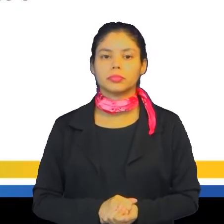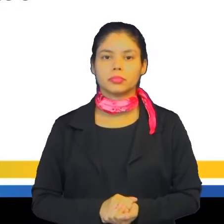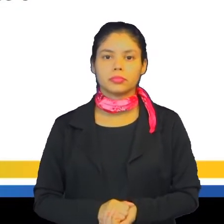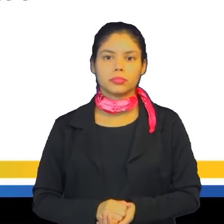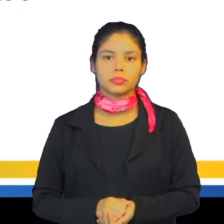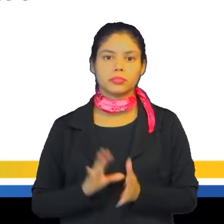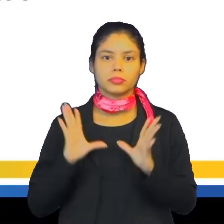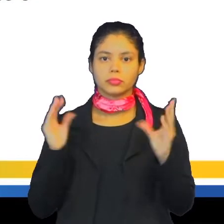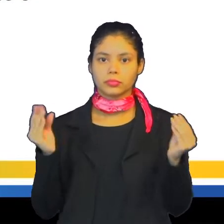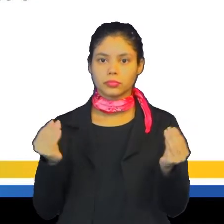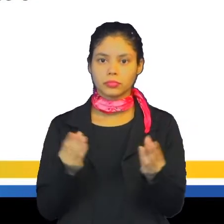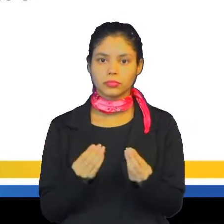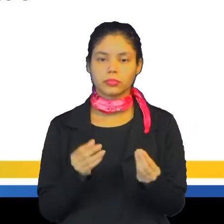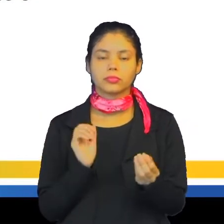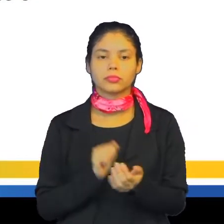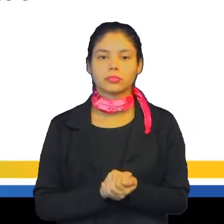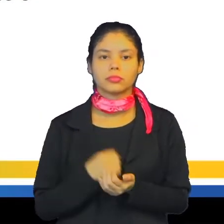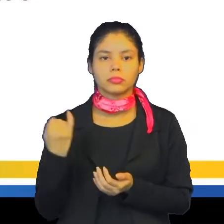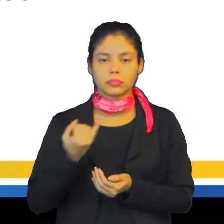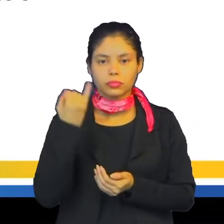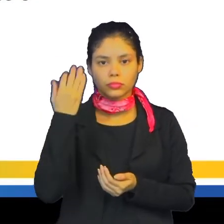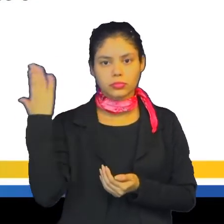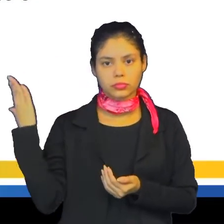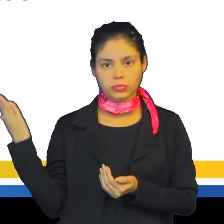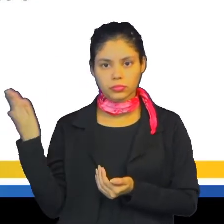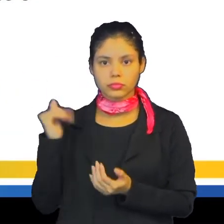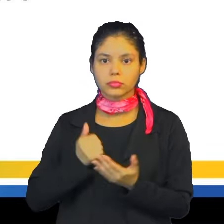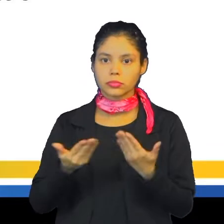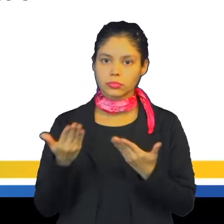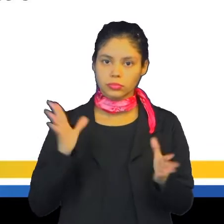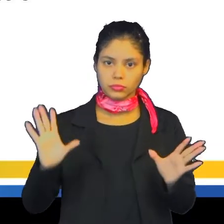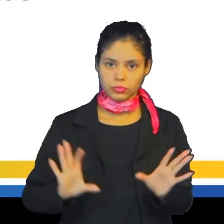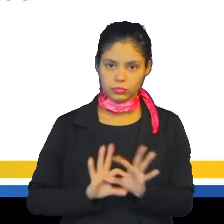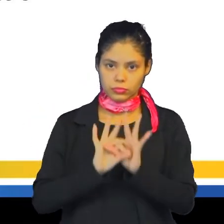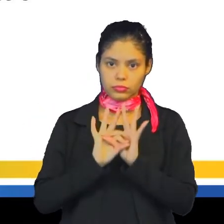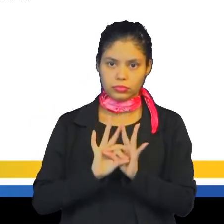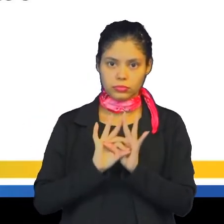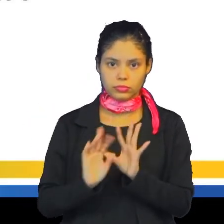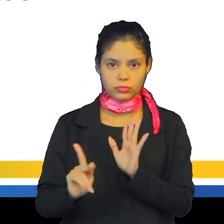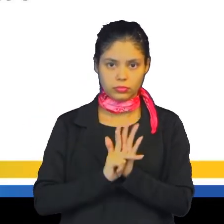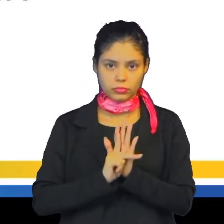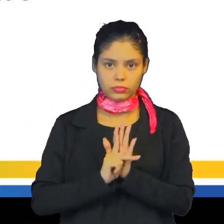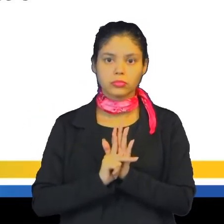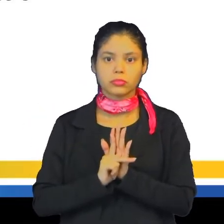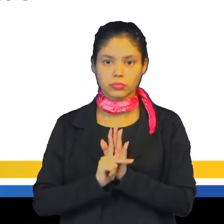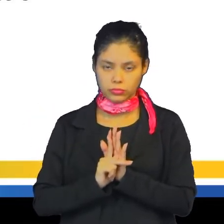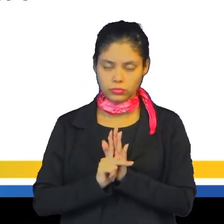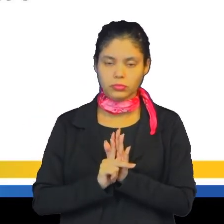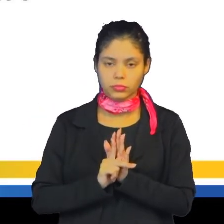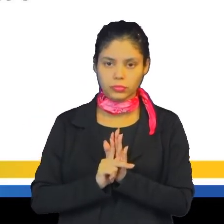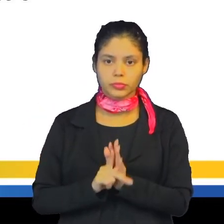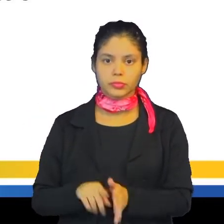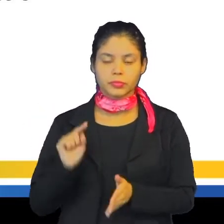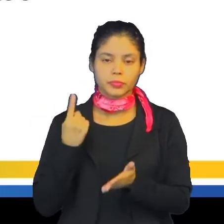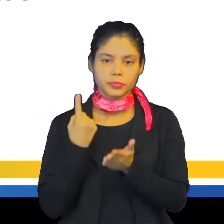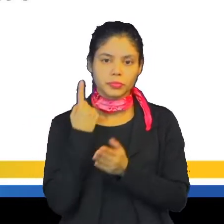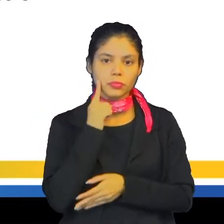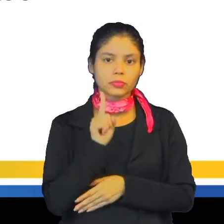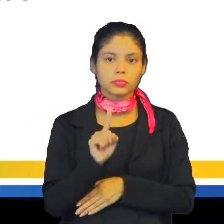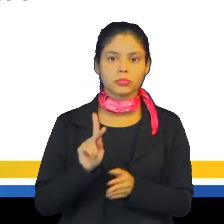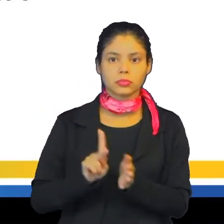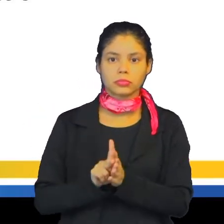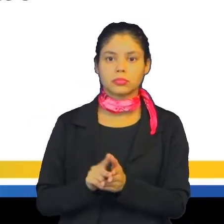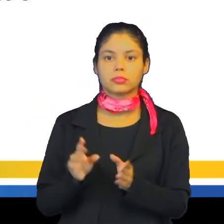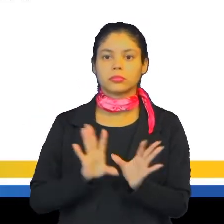Então, essas substâncias aí, ou essas funções aí, estão relacionadas justamente com a função delas, né? E uma delas é justamente levar